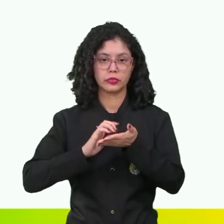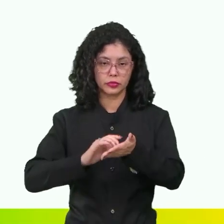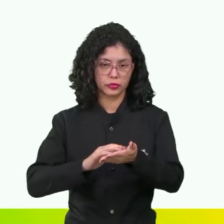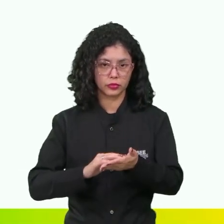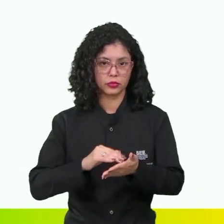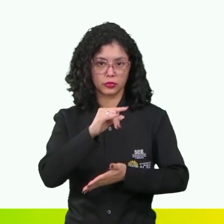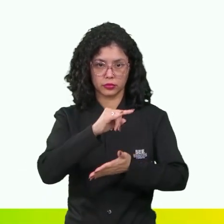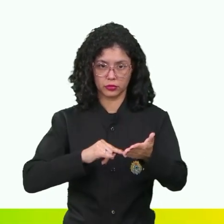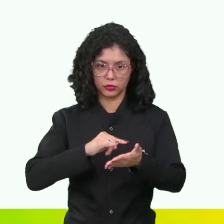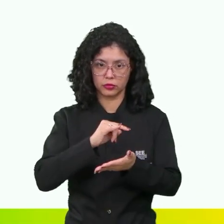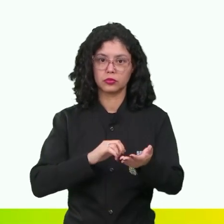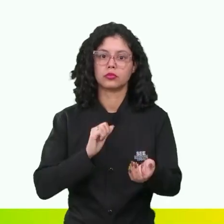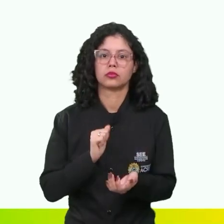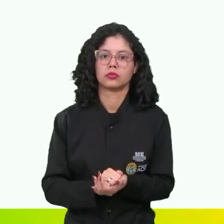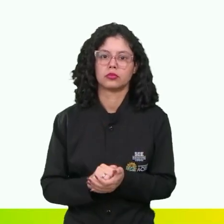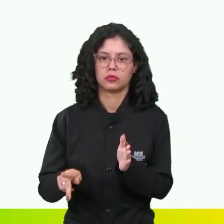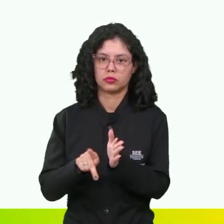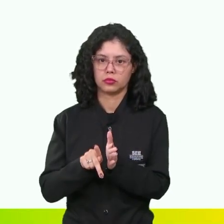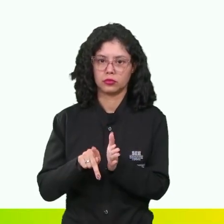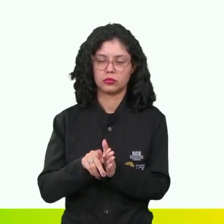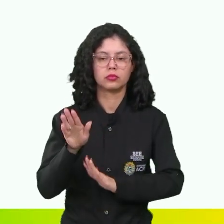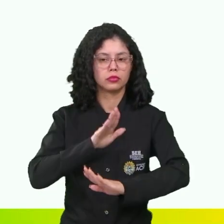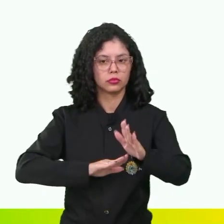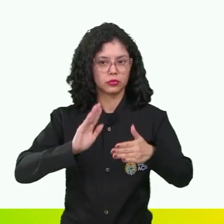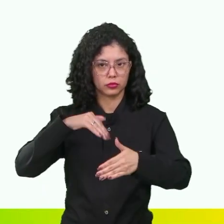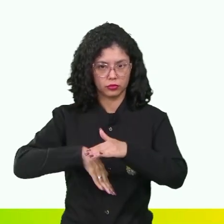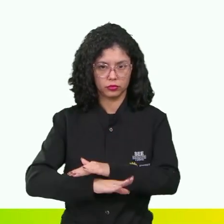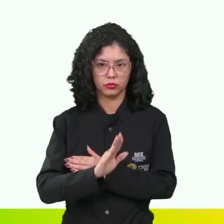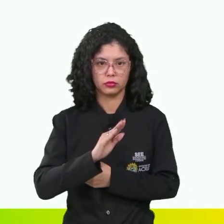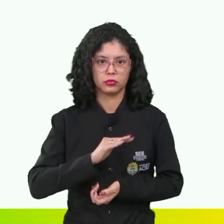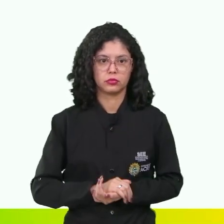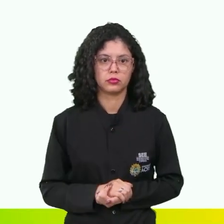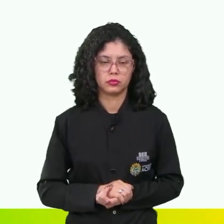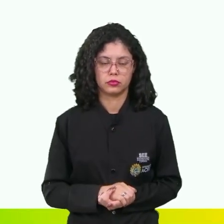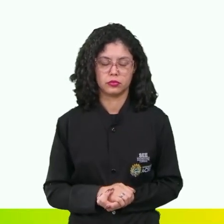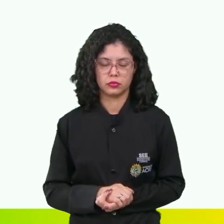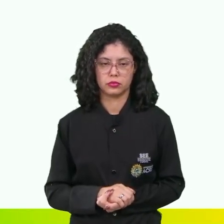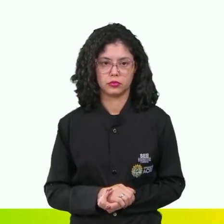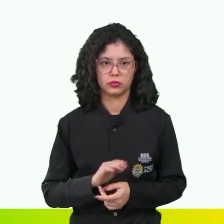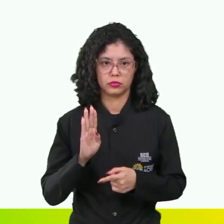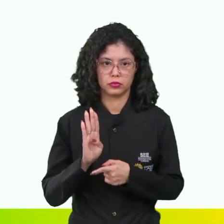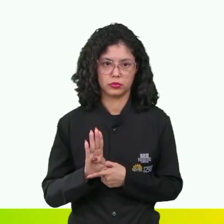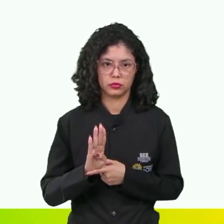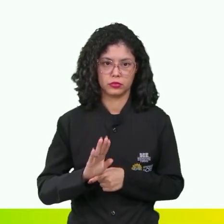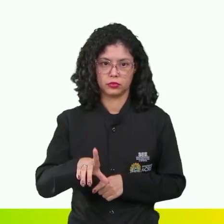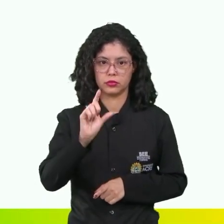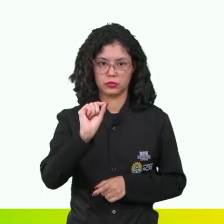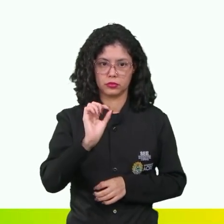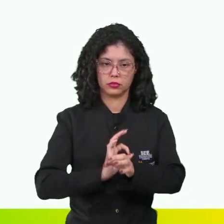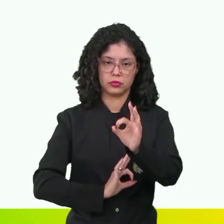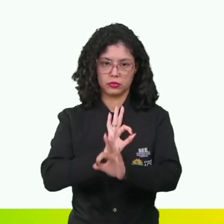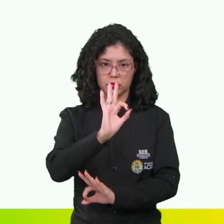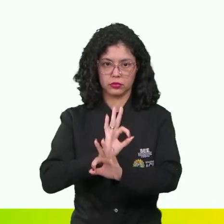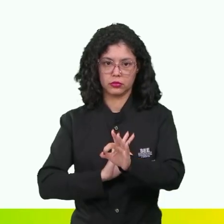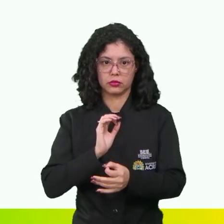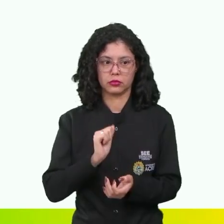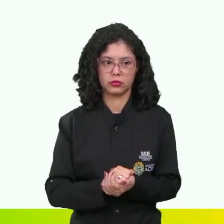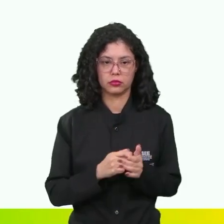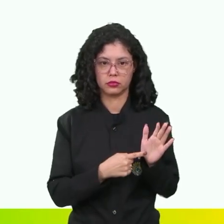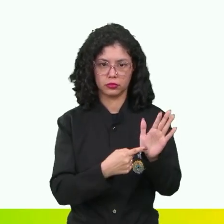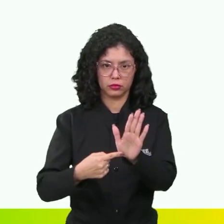de digitalização de documentos físicos para preservação. Letra B, é a